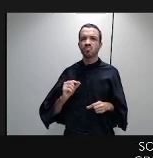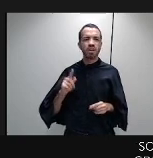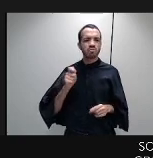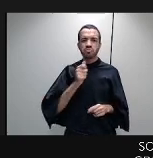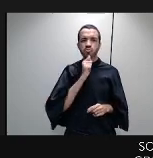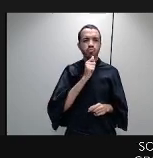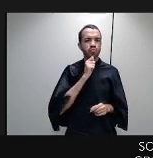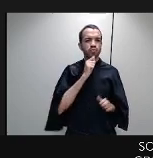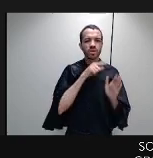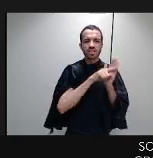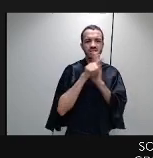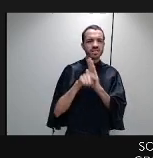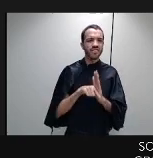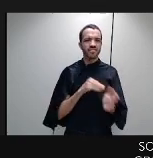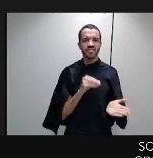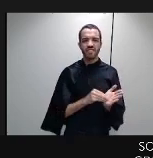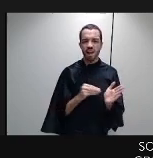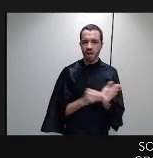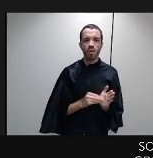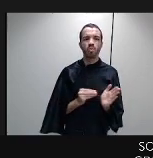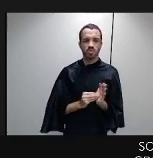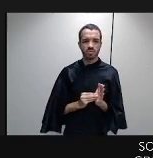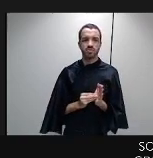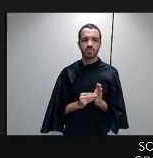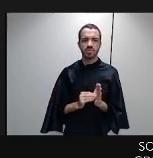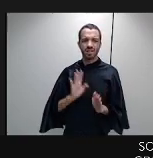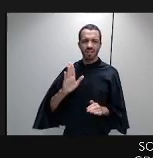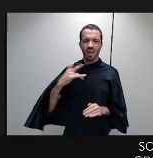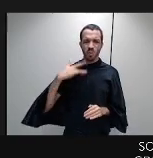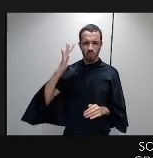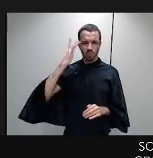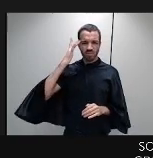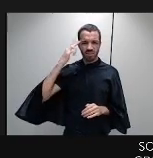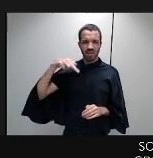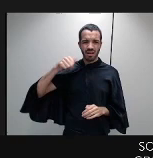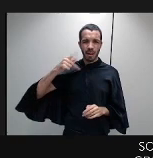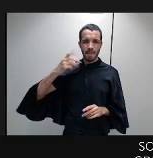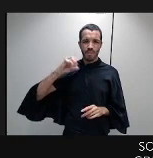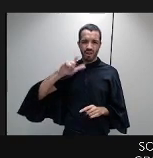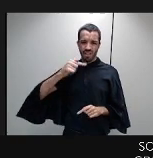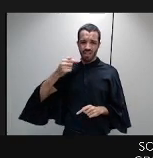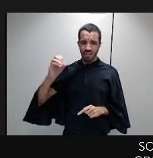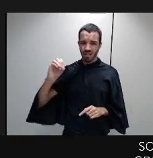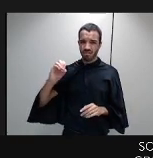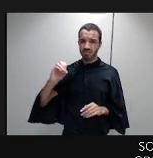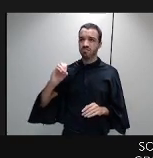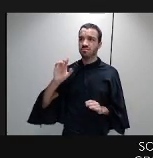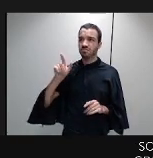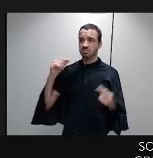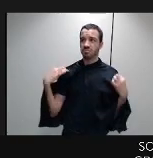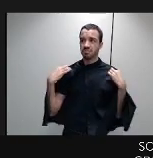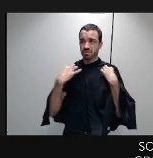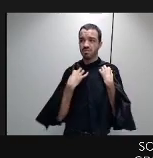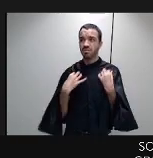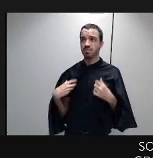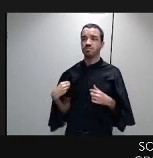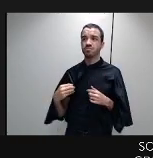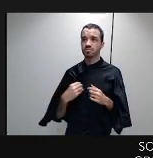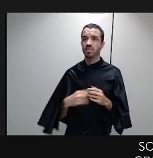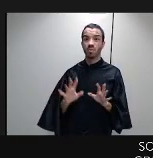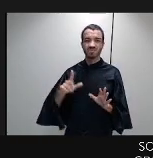então eu adoro Napoleão que razão a polícia a Bíblia Sagrada